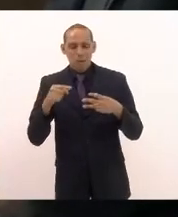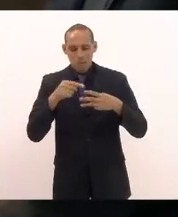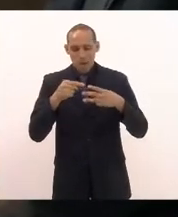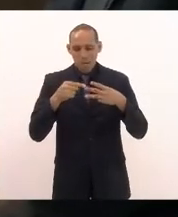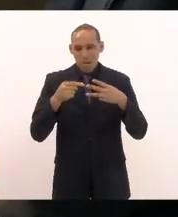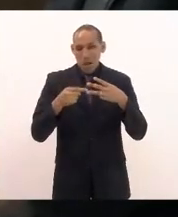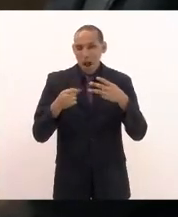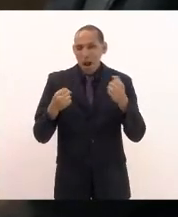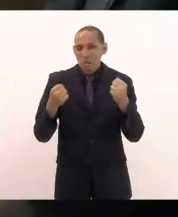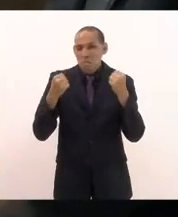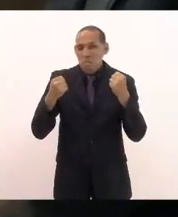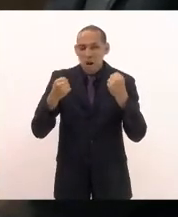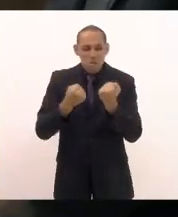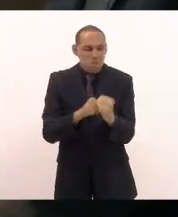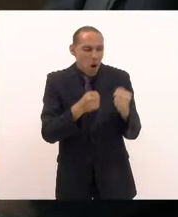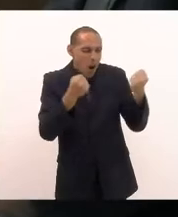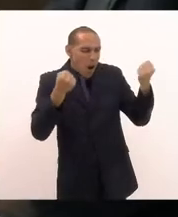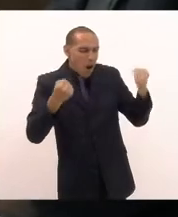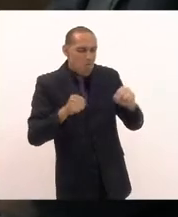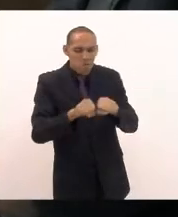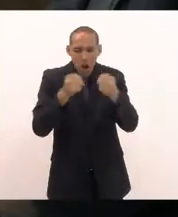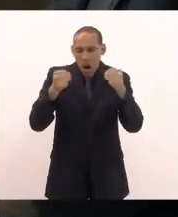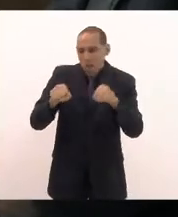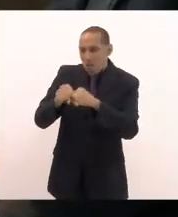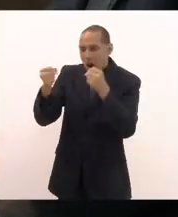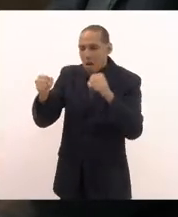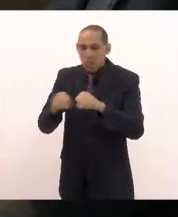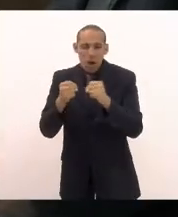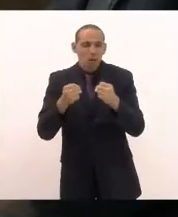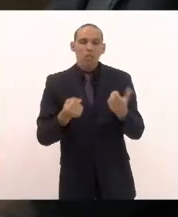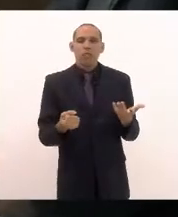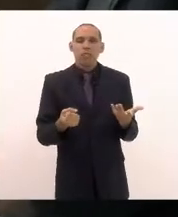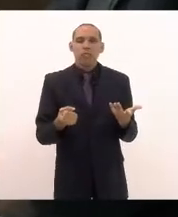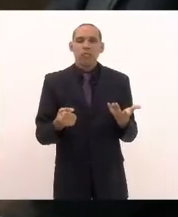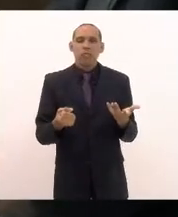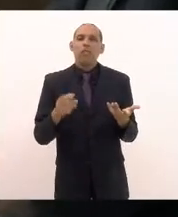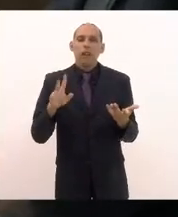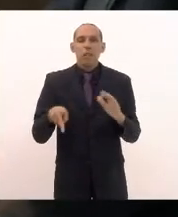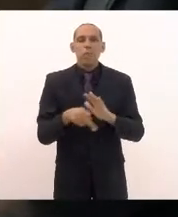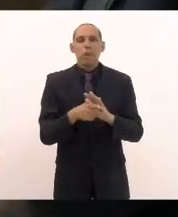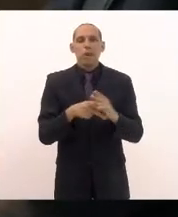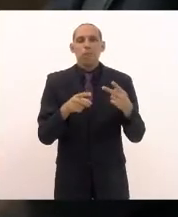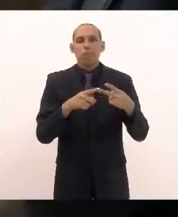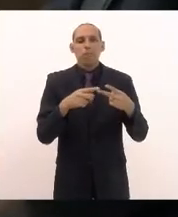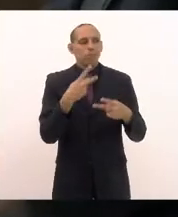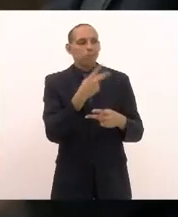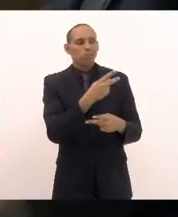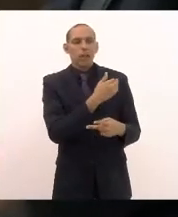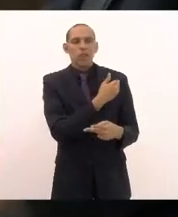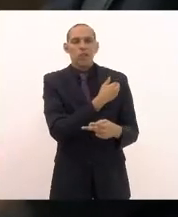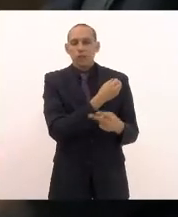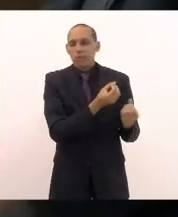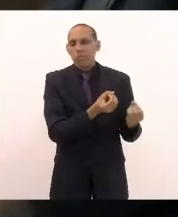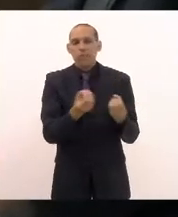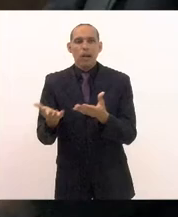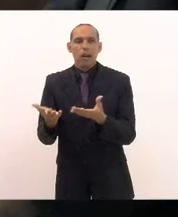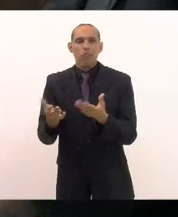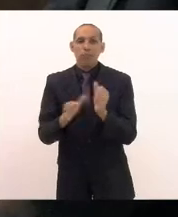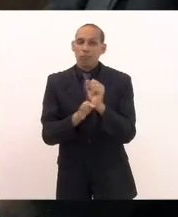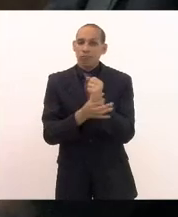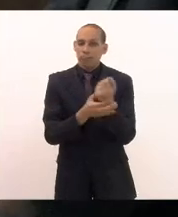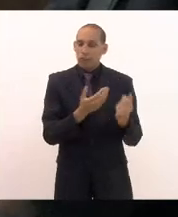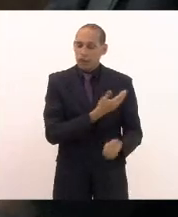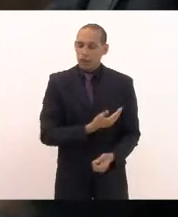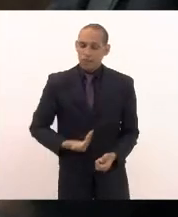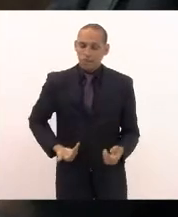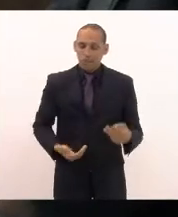altíssimo poder destrutivo. Segundo legado da esquerda na área de segurança pública. Mas